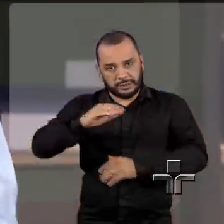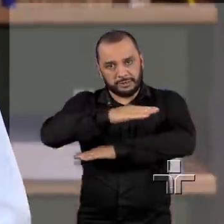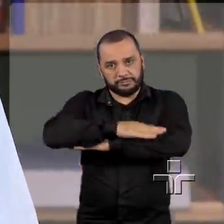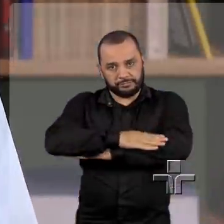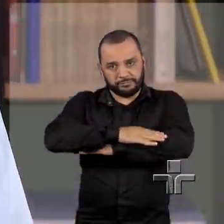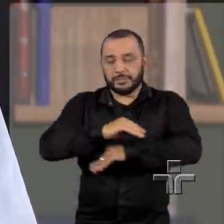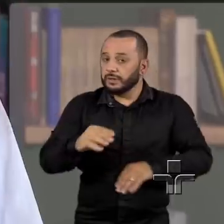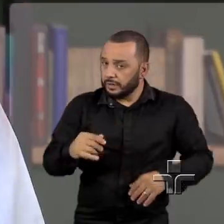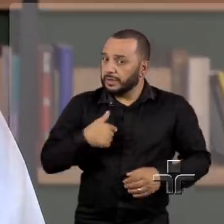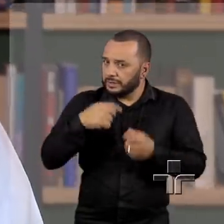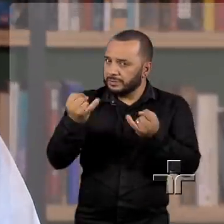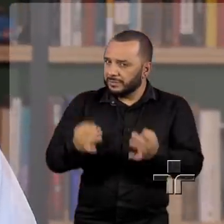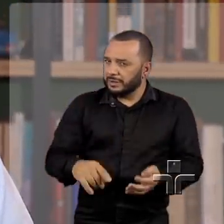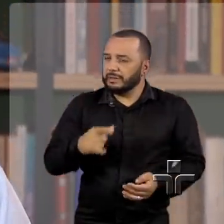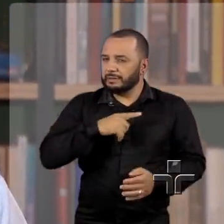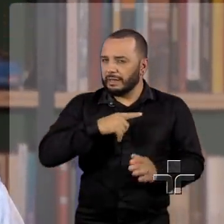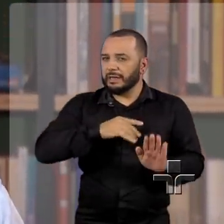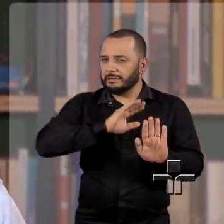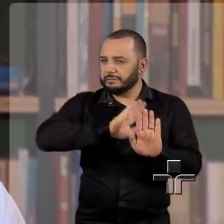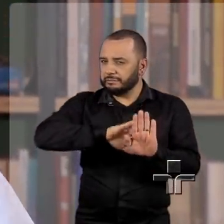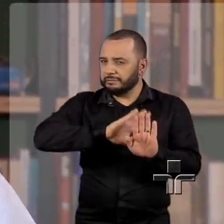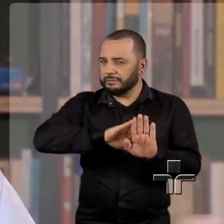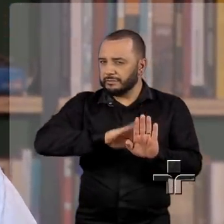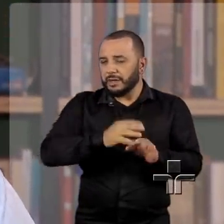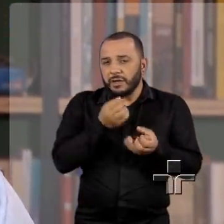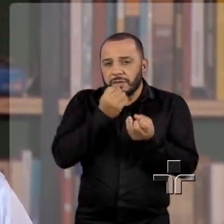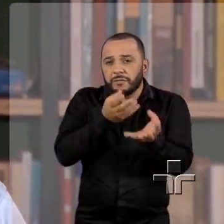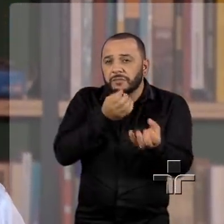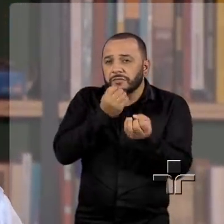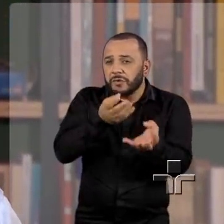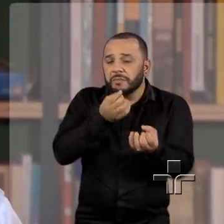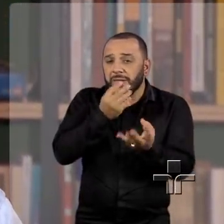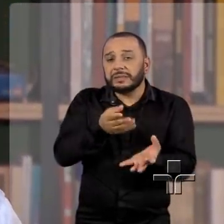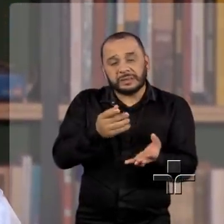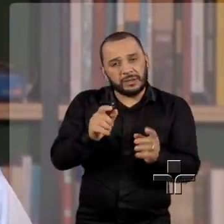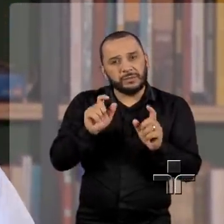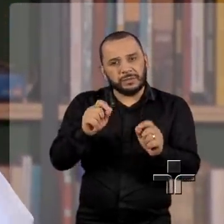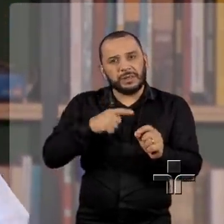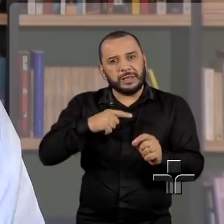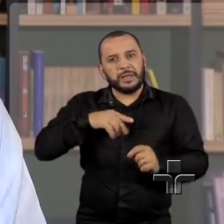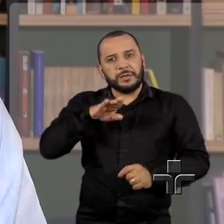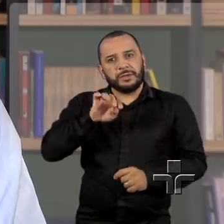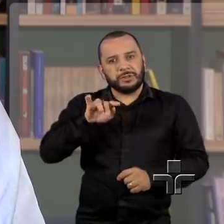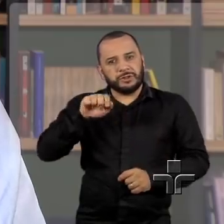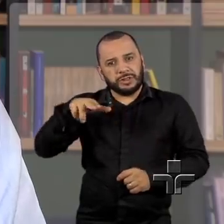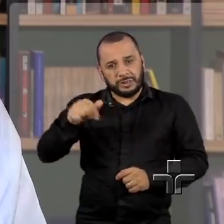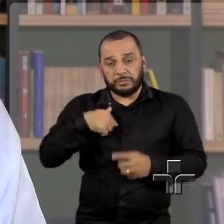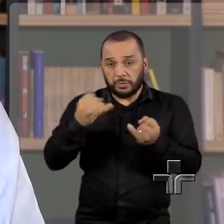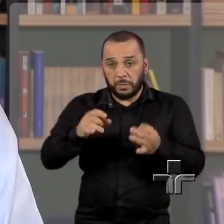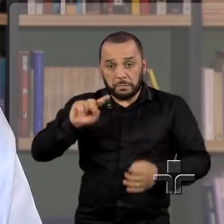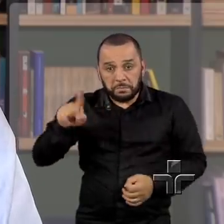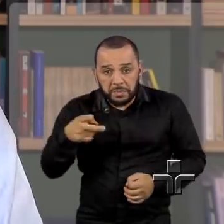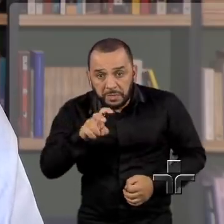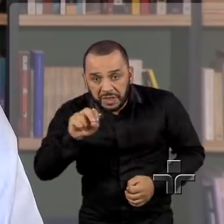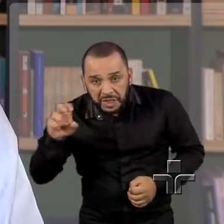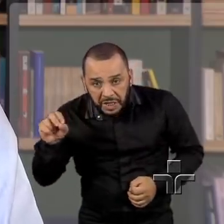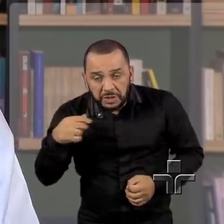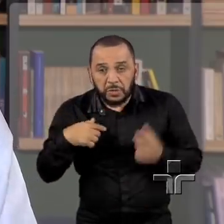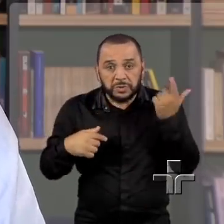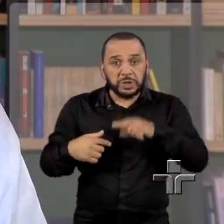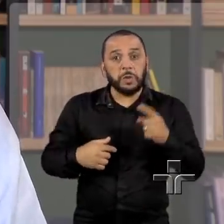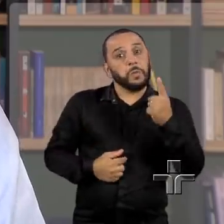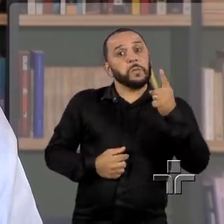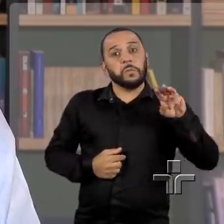ainda há uma parte nebulosa na mensagem em razão dos aportes feitos por Betina. De 1.500, fez mais de 1 milhão em 3